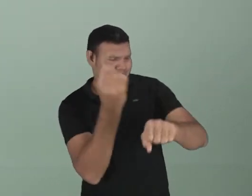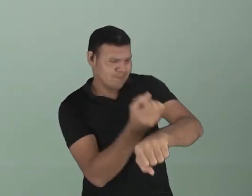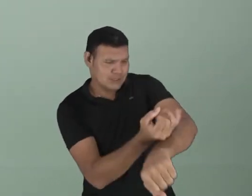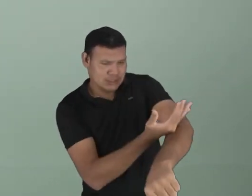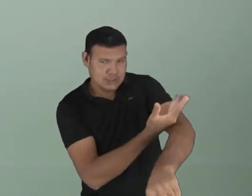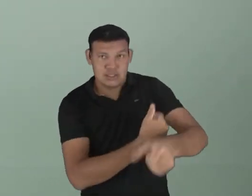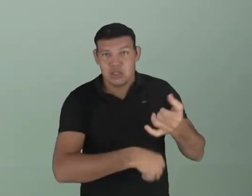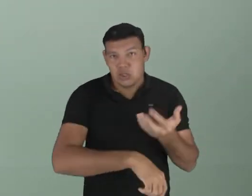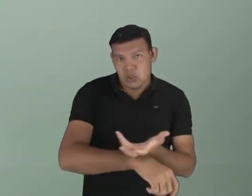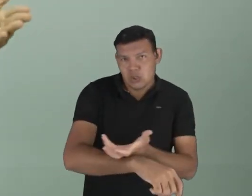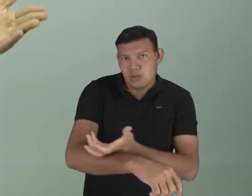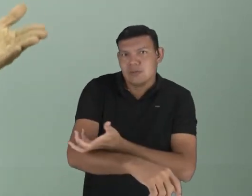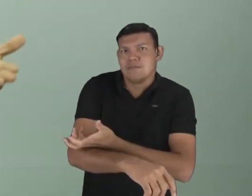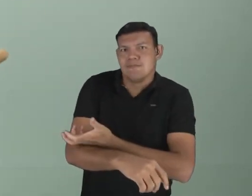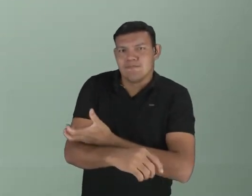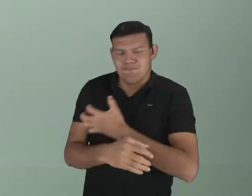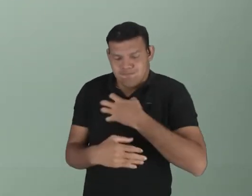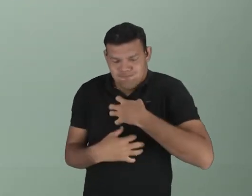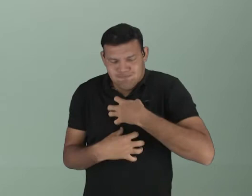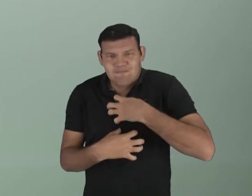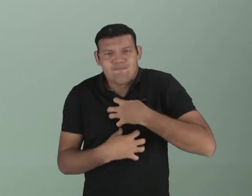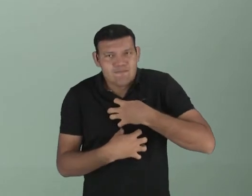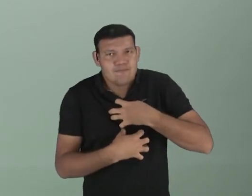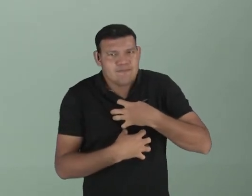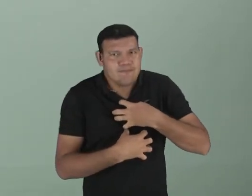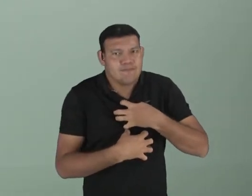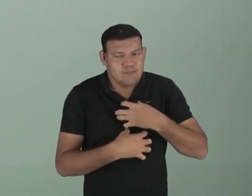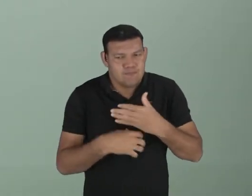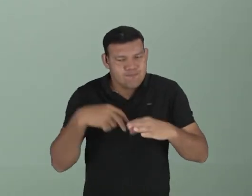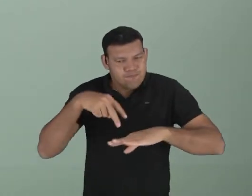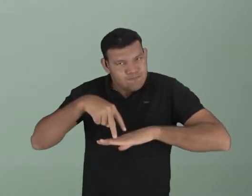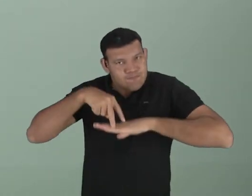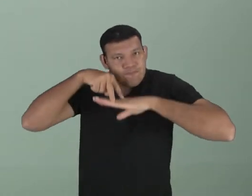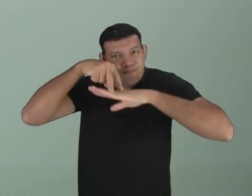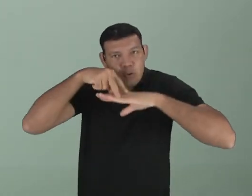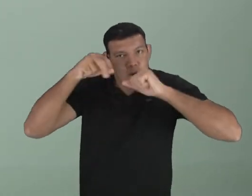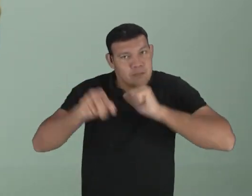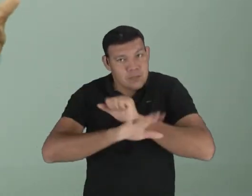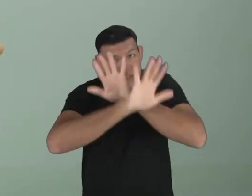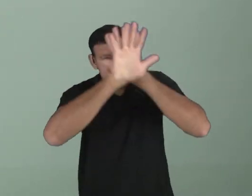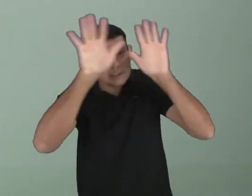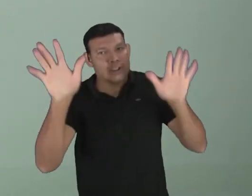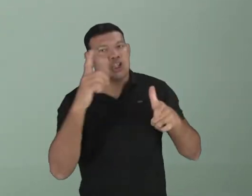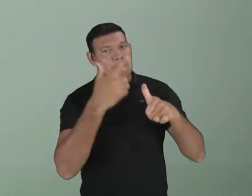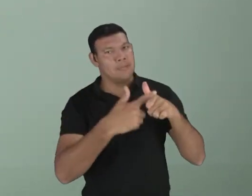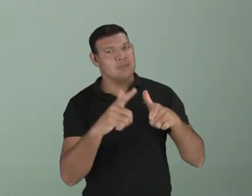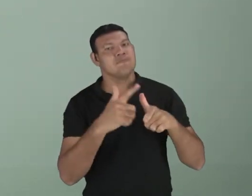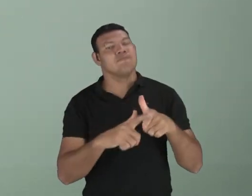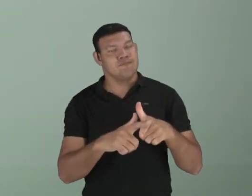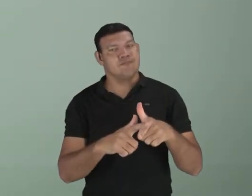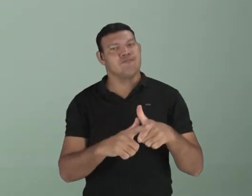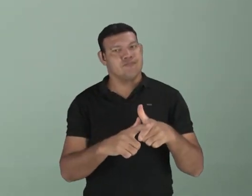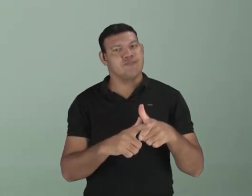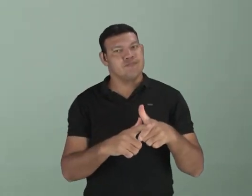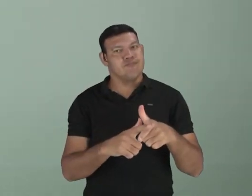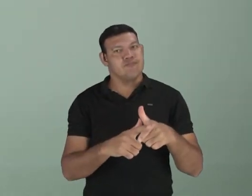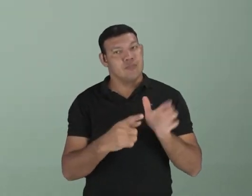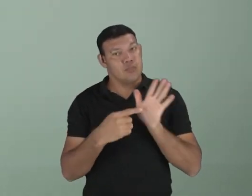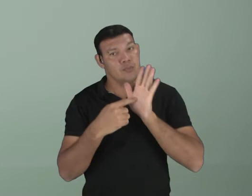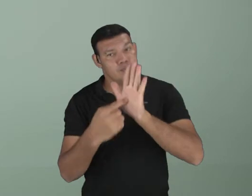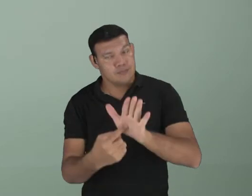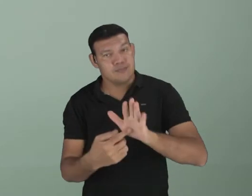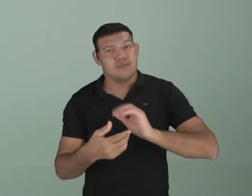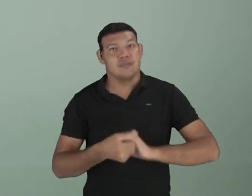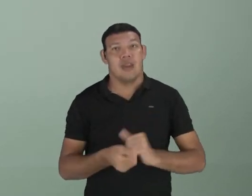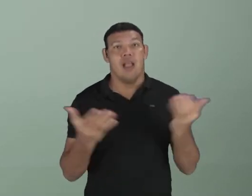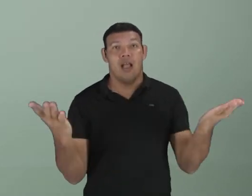emoções, né, ele tenha assim um posicionamento e traga assim uma clareza em relação ao problema que está sendo citado.